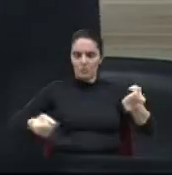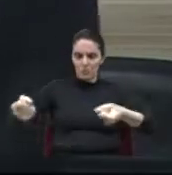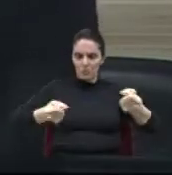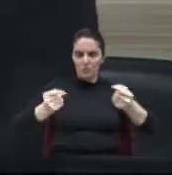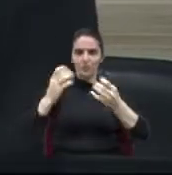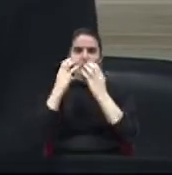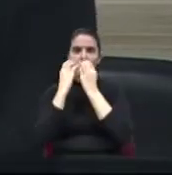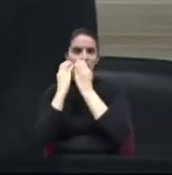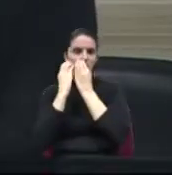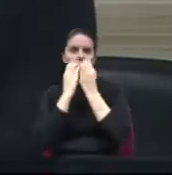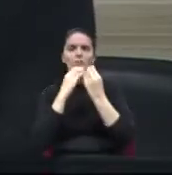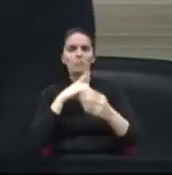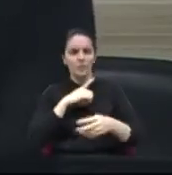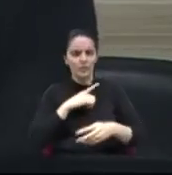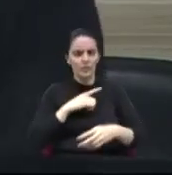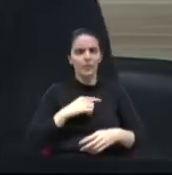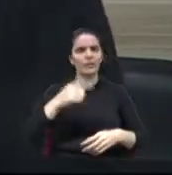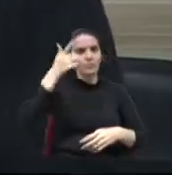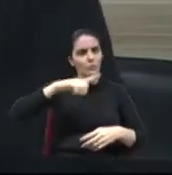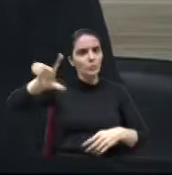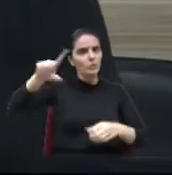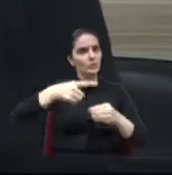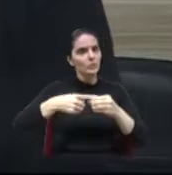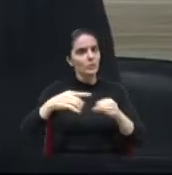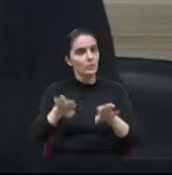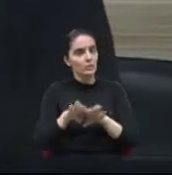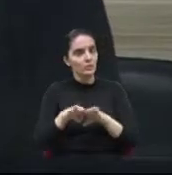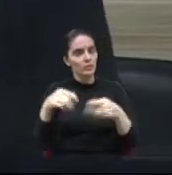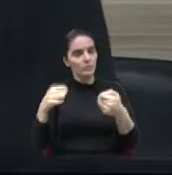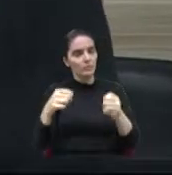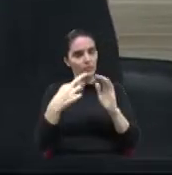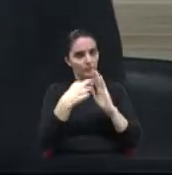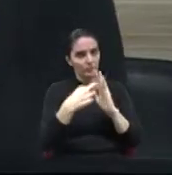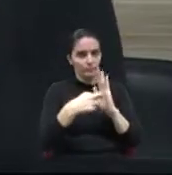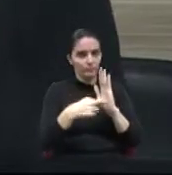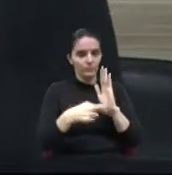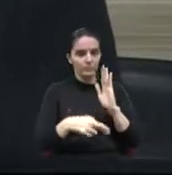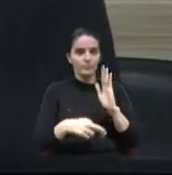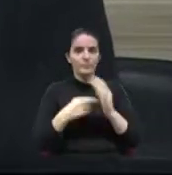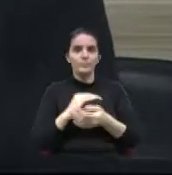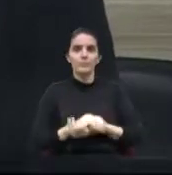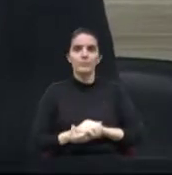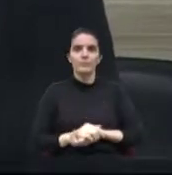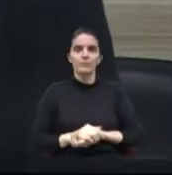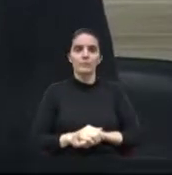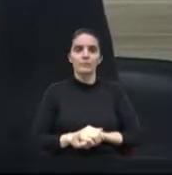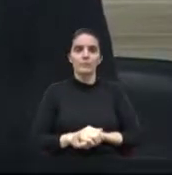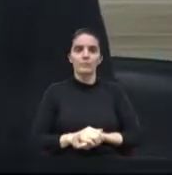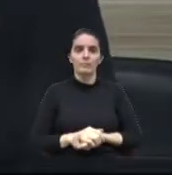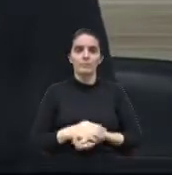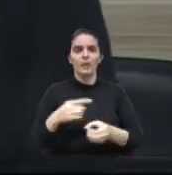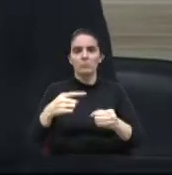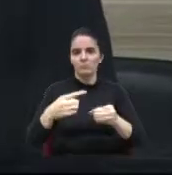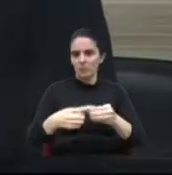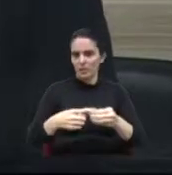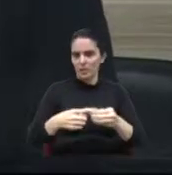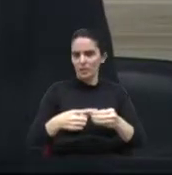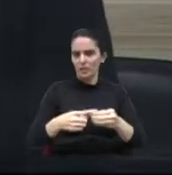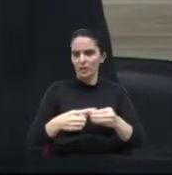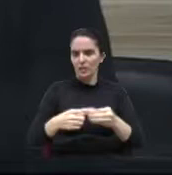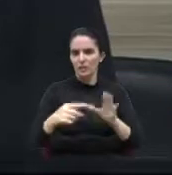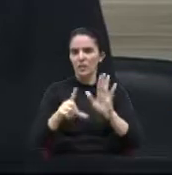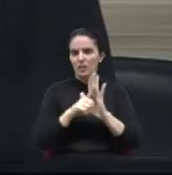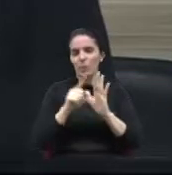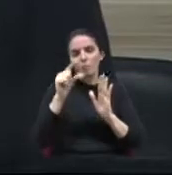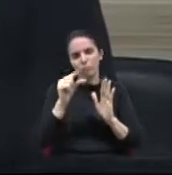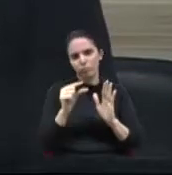de outras cidades em nosso município e precisamos regulamentar. Poucas cidades têm essa legislação. Tenho conhecimento de